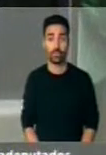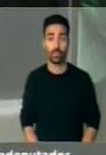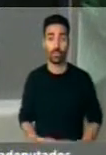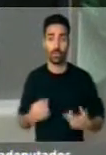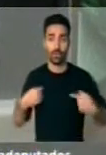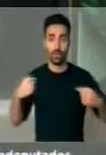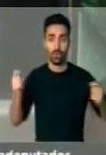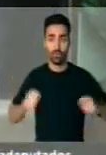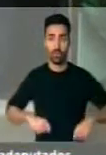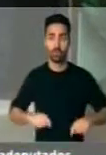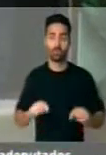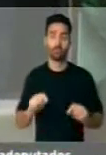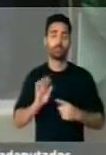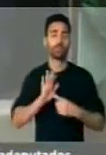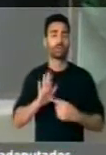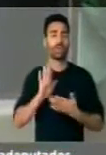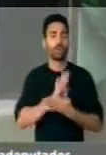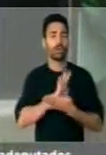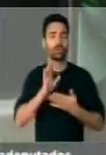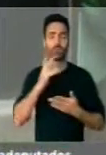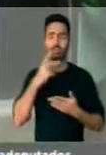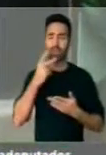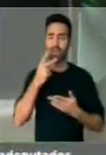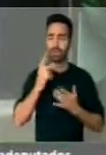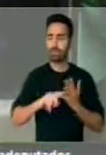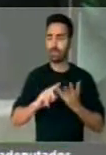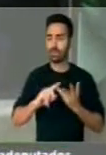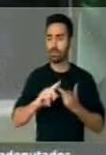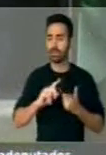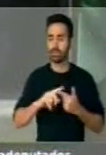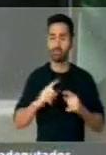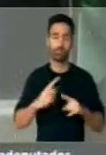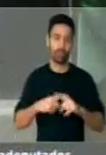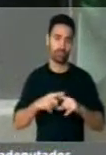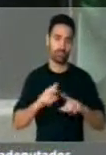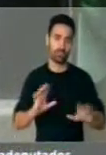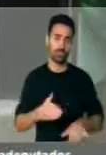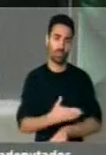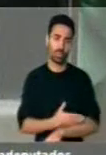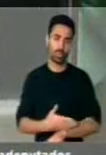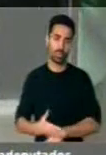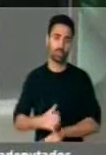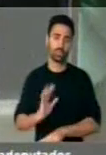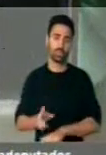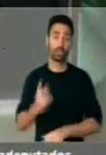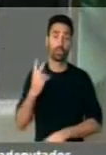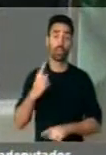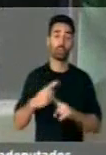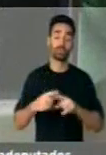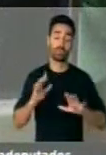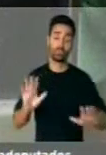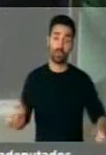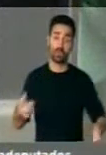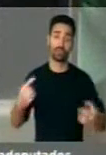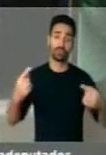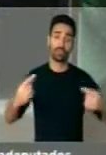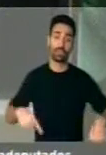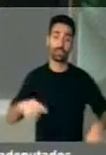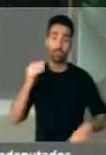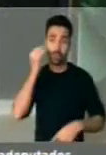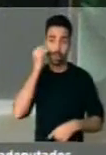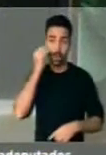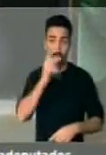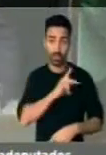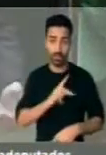citar alguns discursos, porque eu tenho essa prática, como eu já disputei 2 eleições, deputado Chico, à presidência da